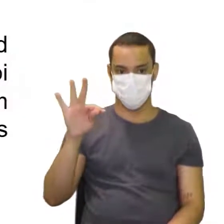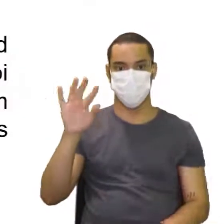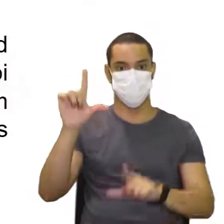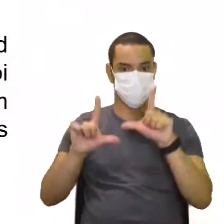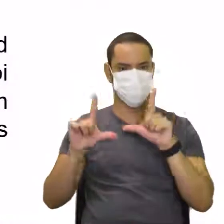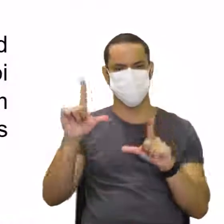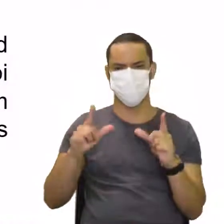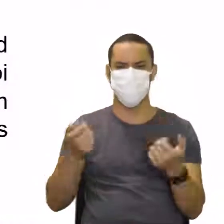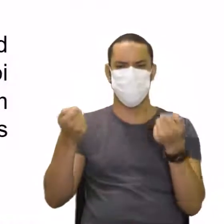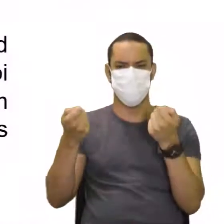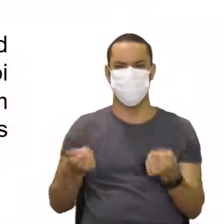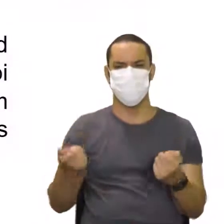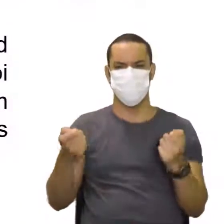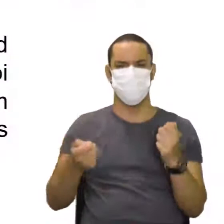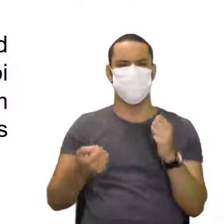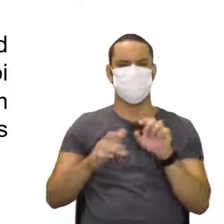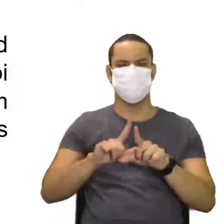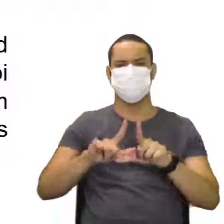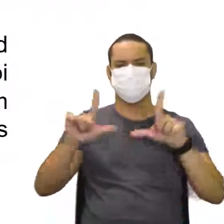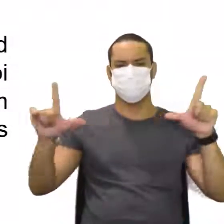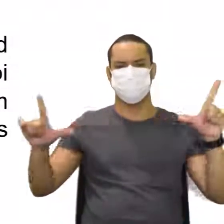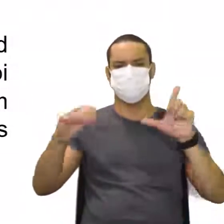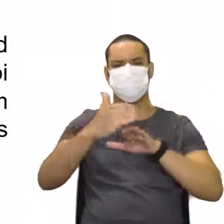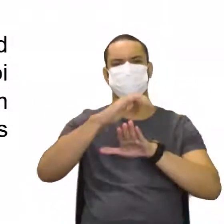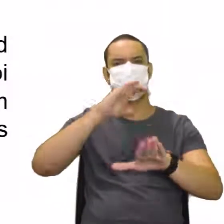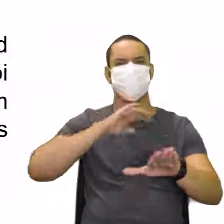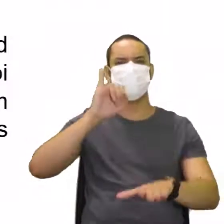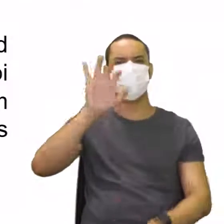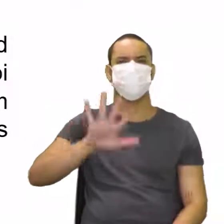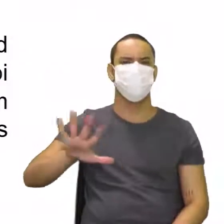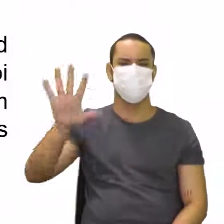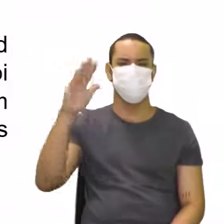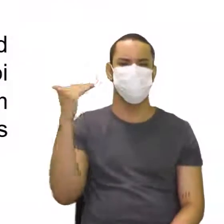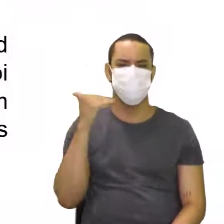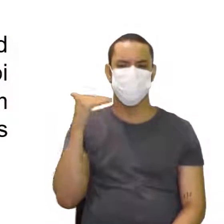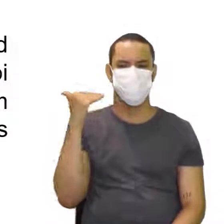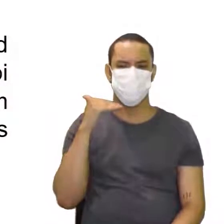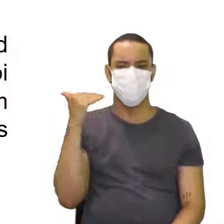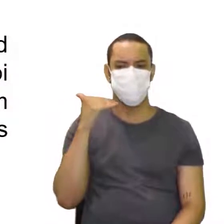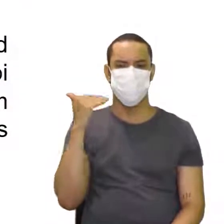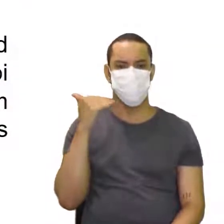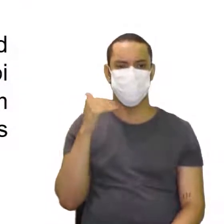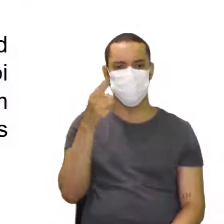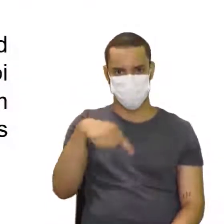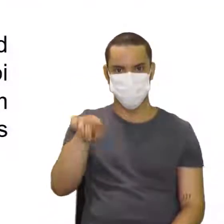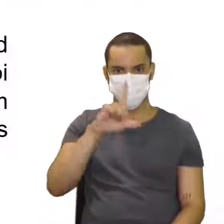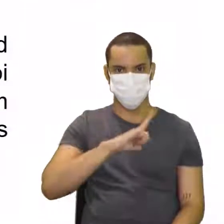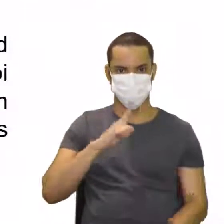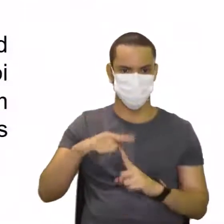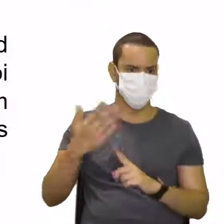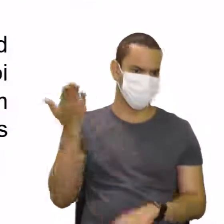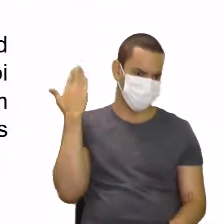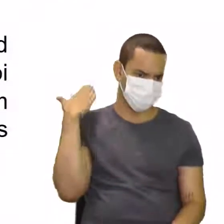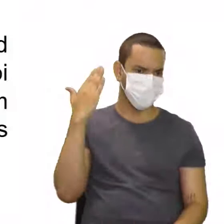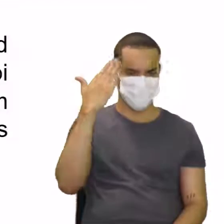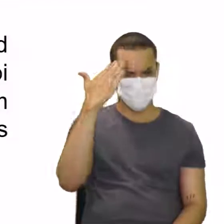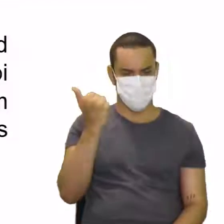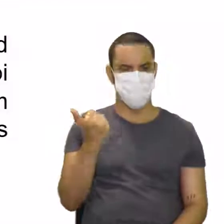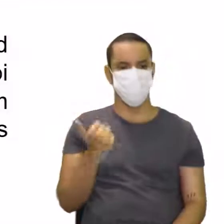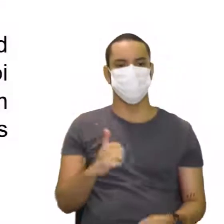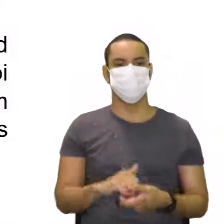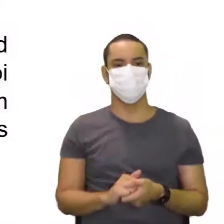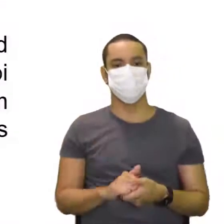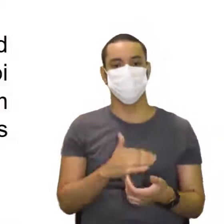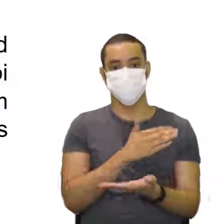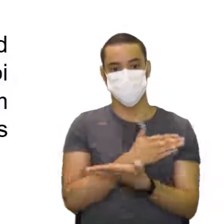e pesada e oferecia uma imagem sem muita definição. Quem já teve esse tipo de televisão em casa sabe do que eu estou falando. E lá